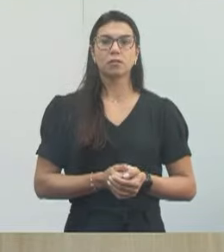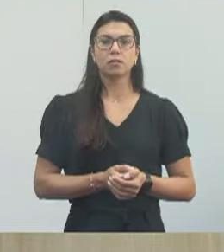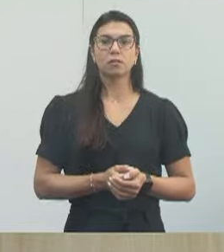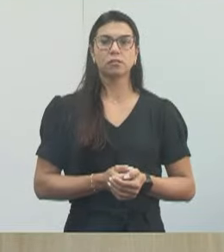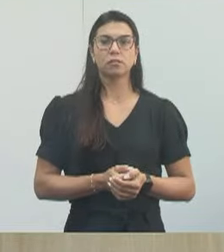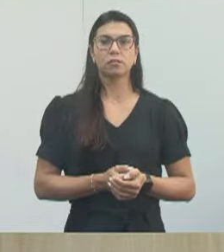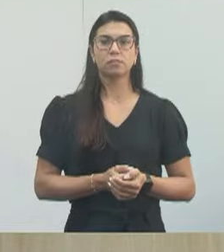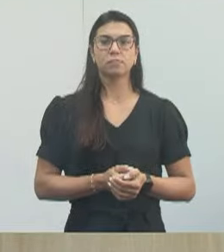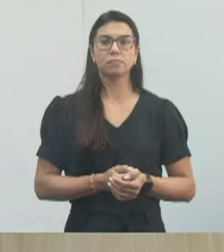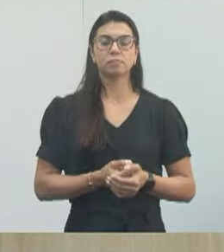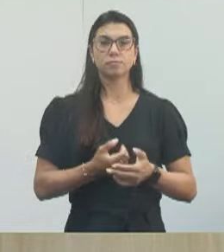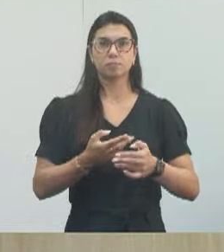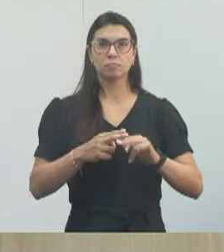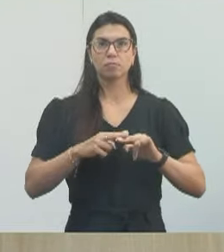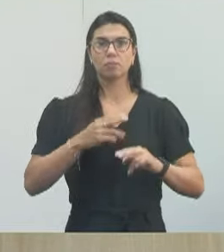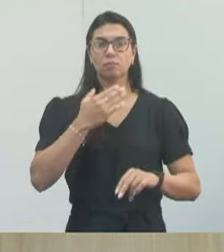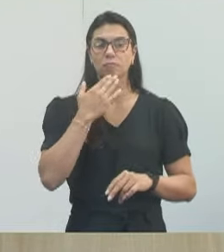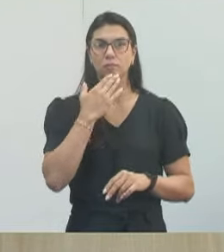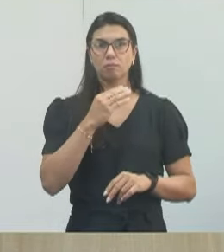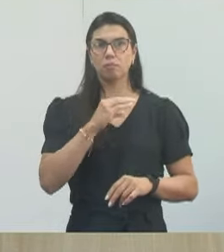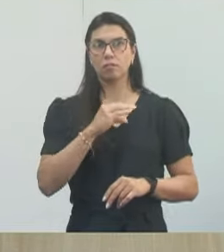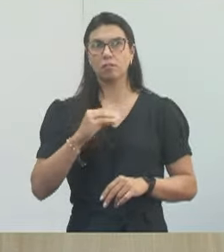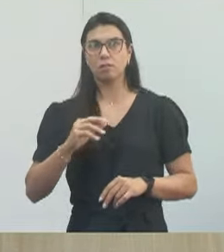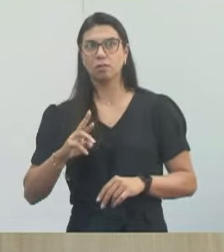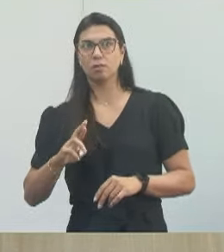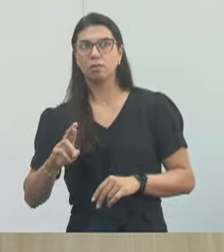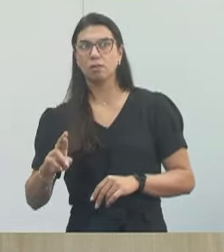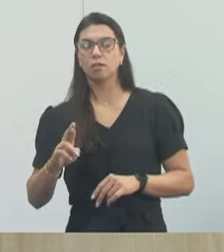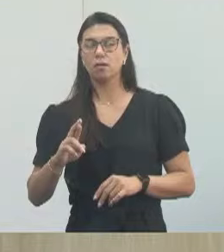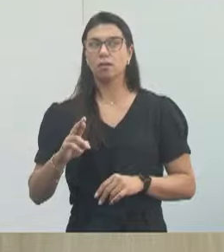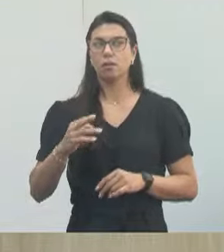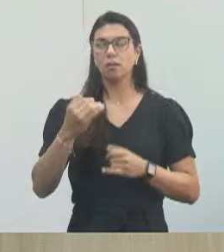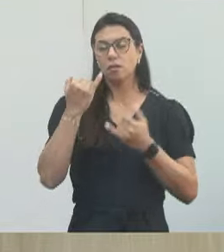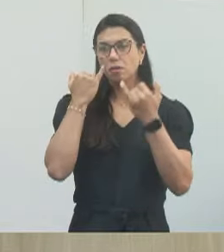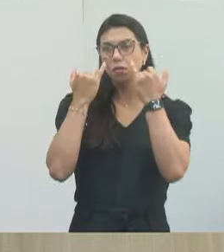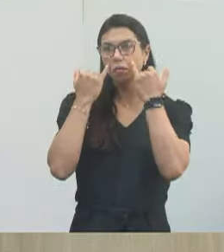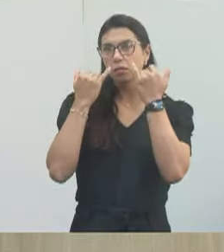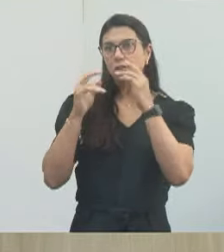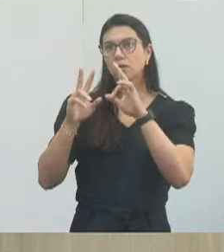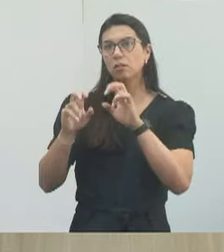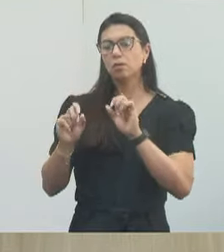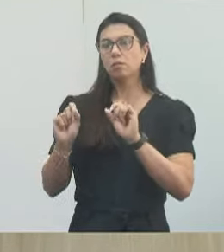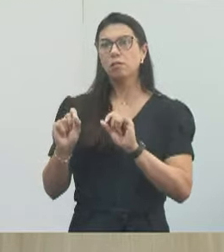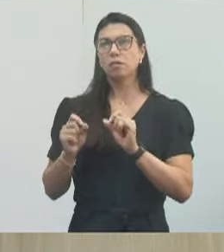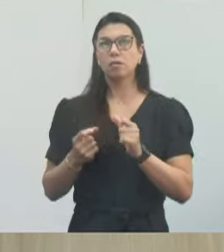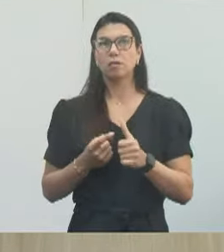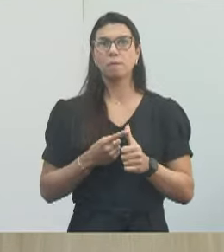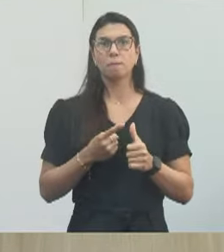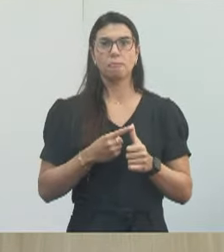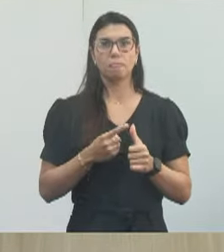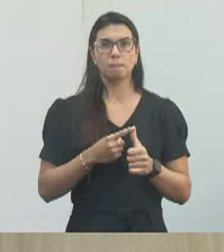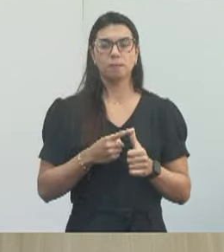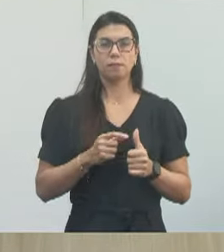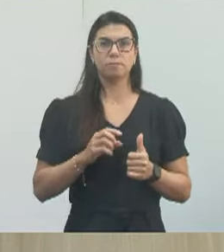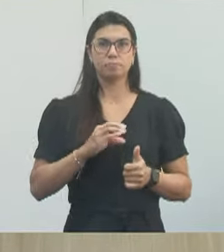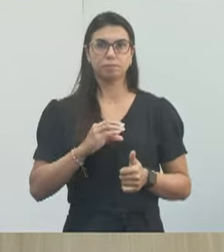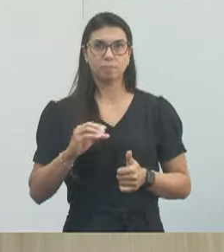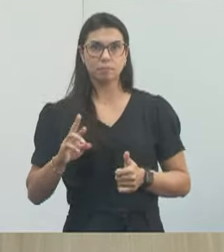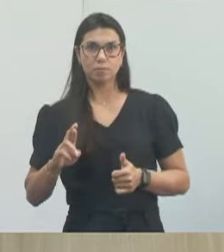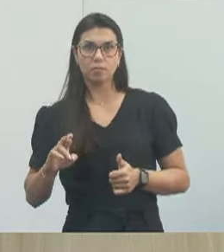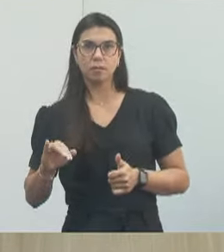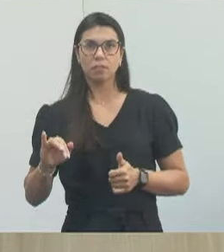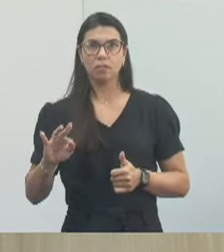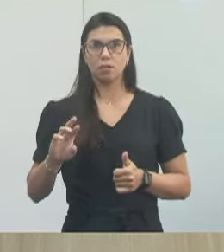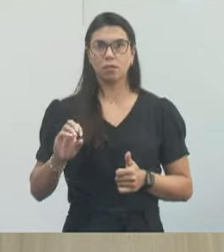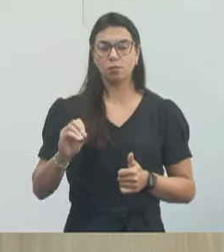diante do esposo solicitamos a concessionar as seguintes informações um a CCR Rio São